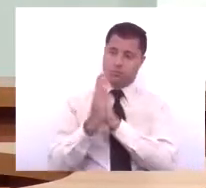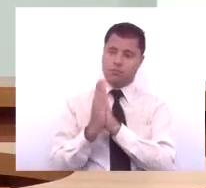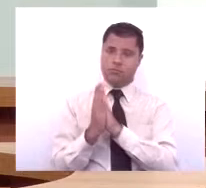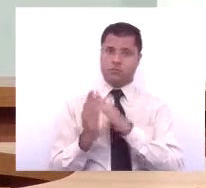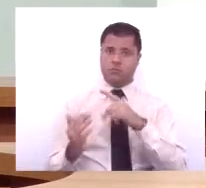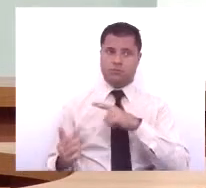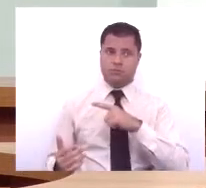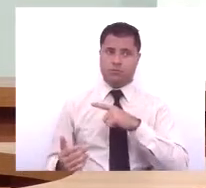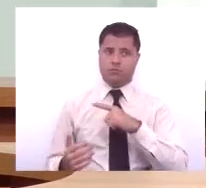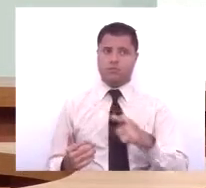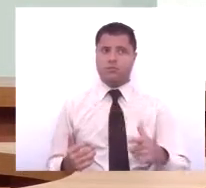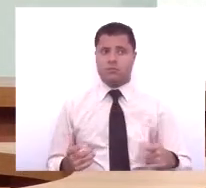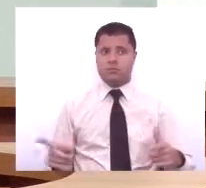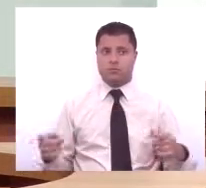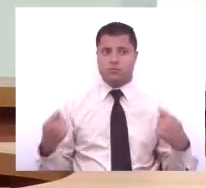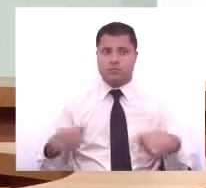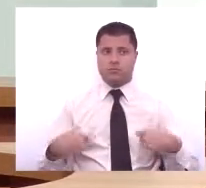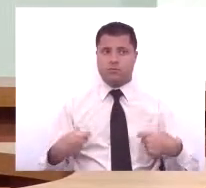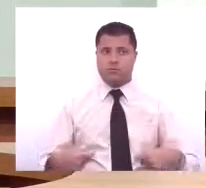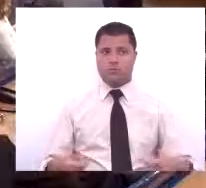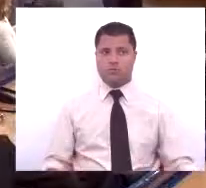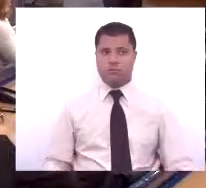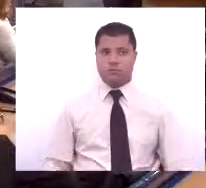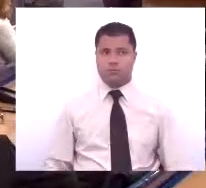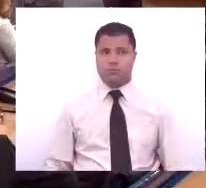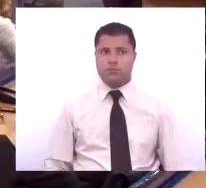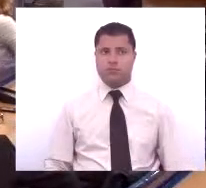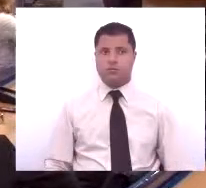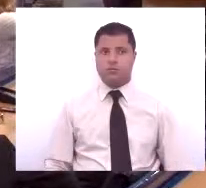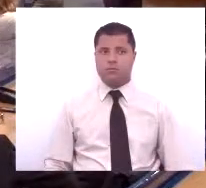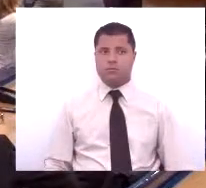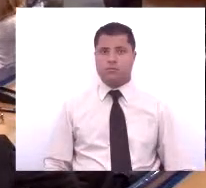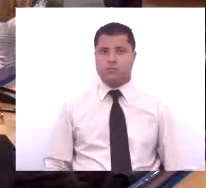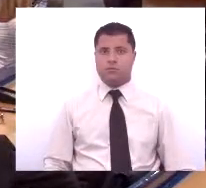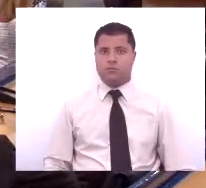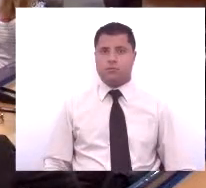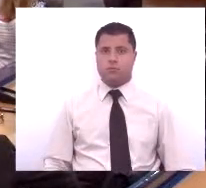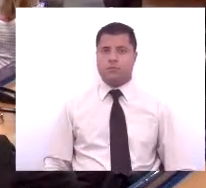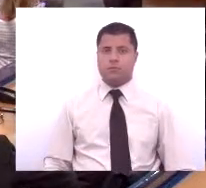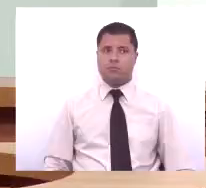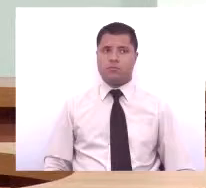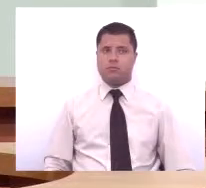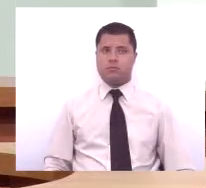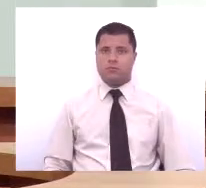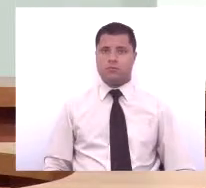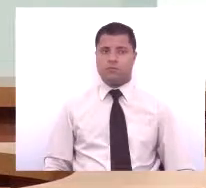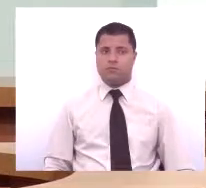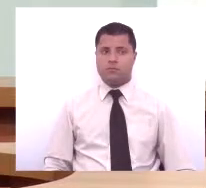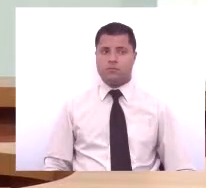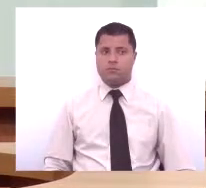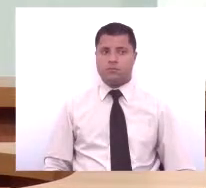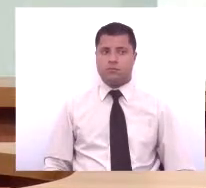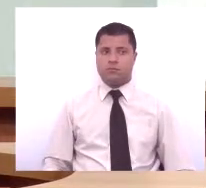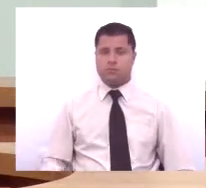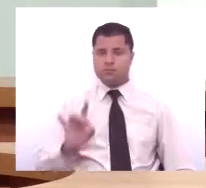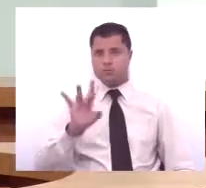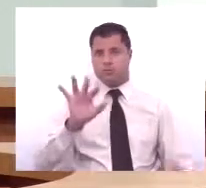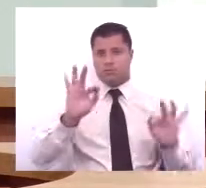ela vai e precisa... Pede pelo 151, Gerani, já continua falando. Pelo 151, palavra, seu presidente. Né? Só para